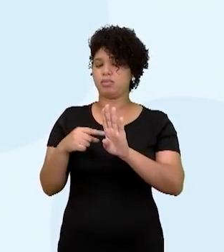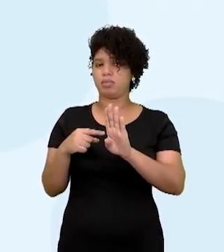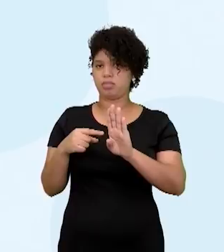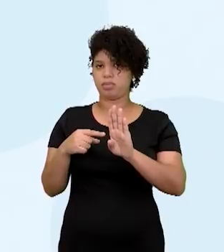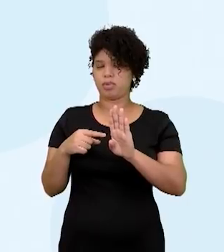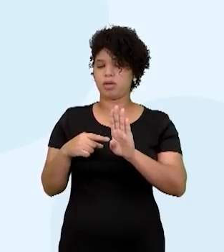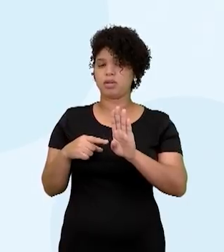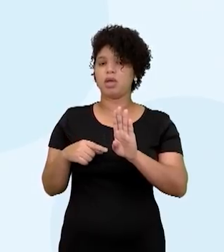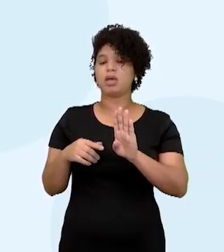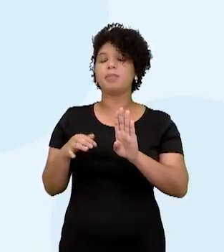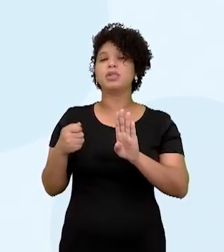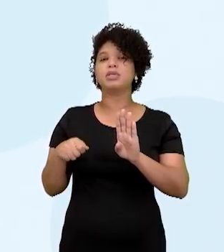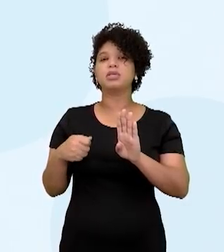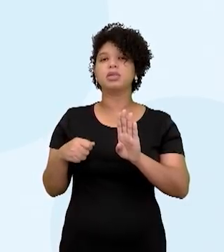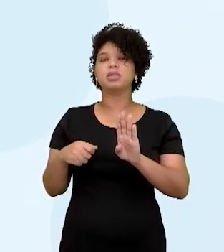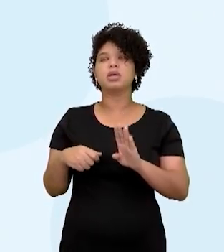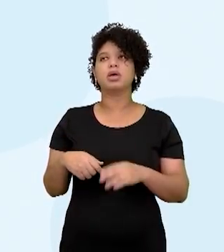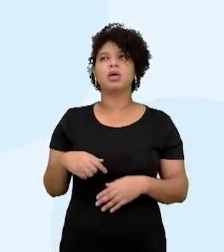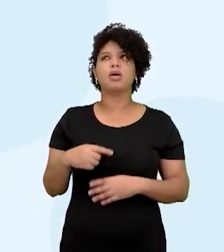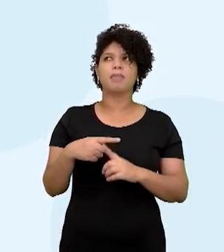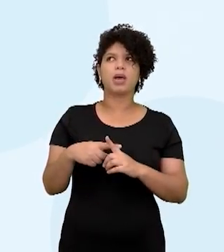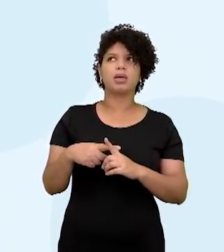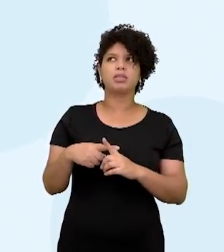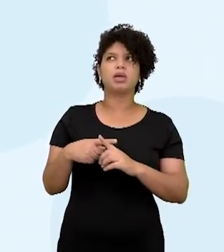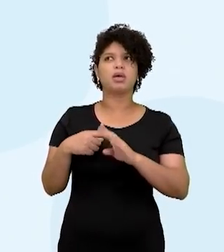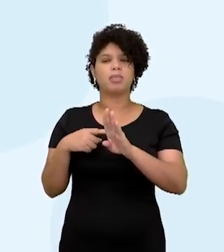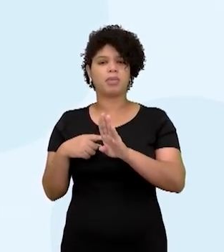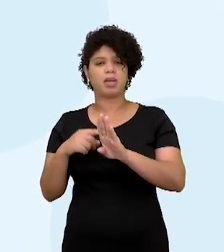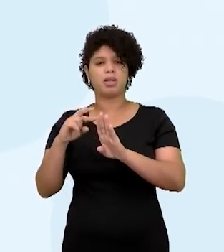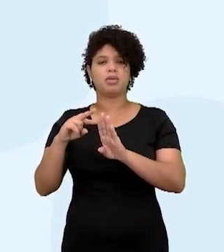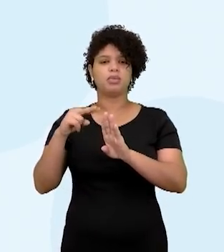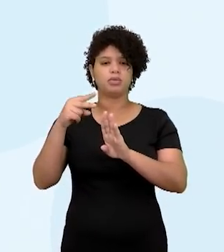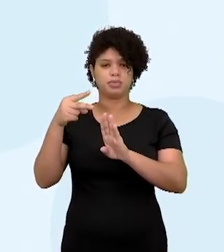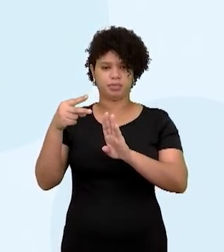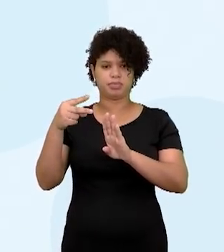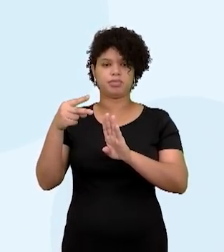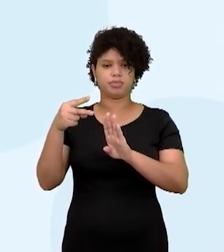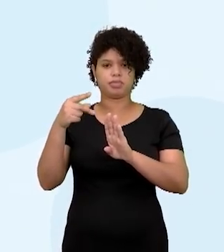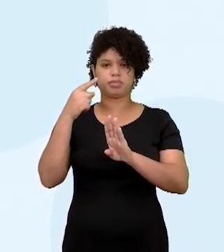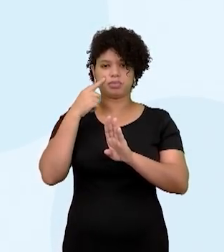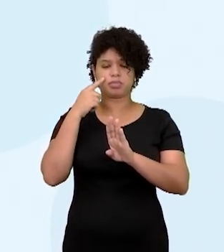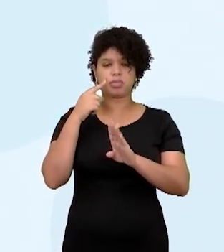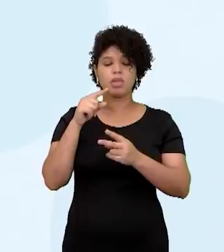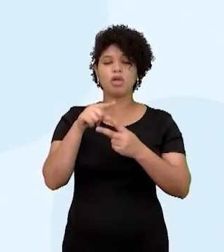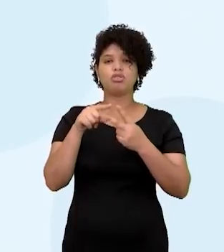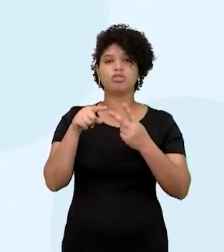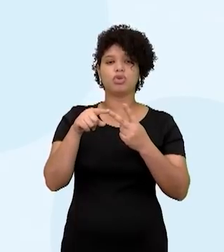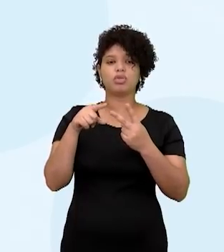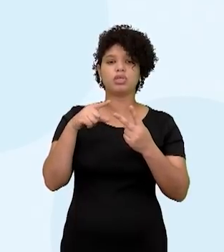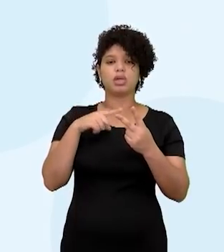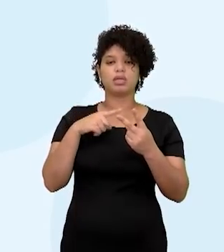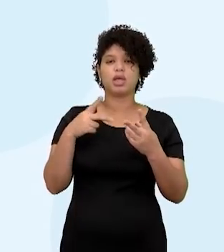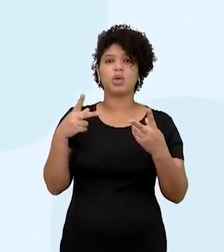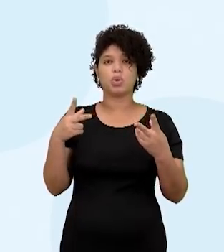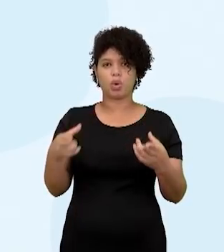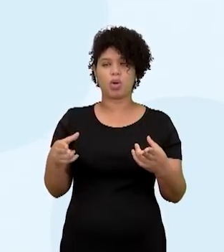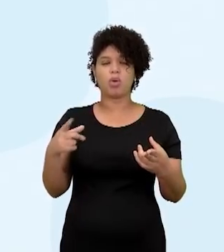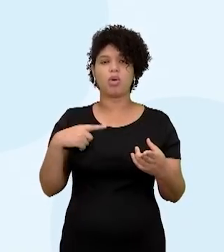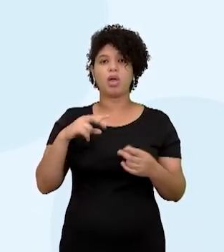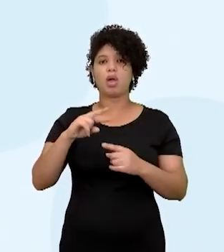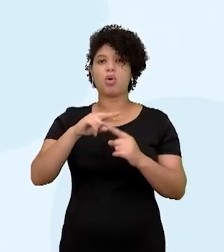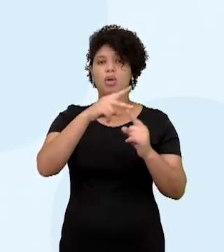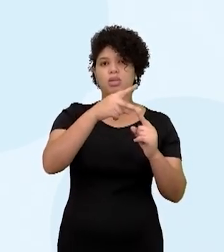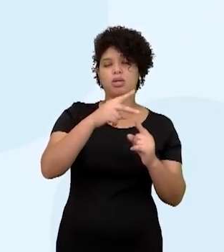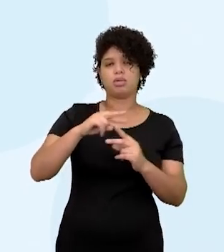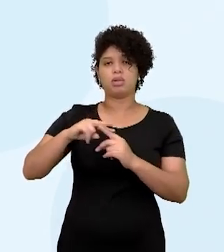Então, lá no final da conta, a gente tem lá mais B elevado ao quadrado. Ou seja, nas duas pontas, a gente tem os dois termos elevados